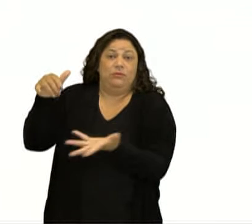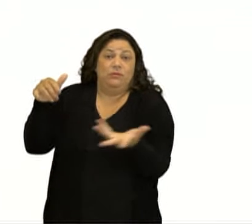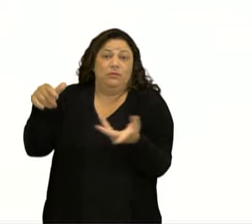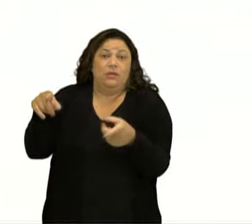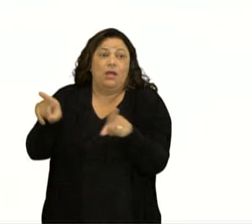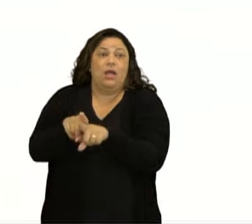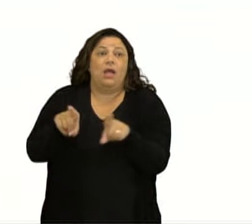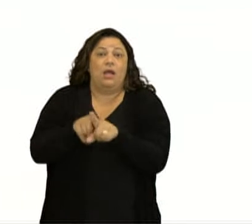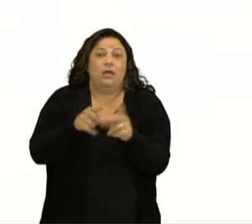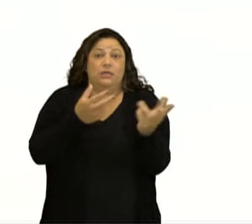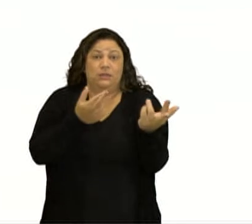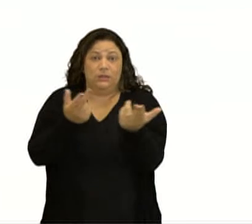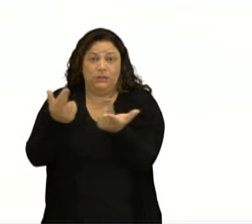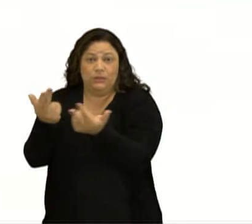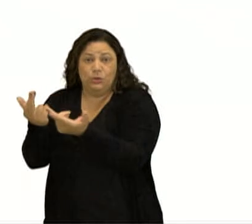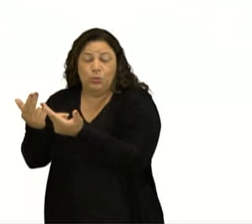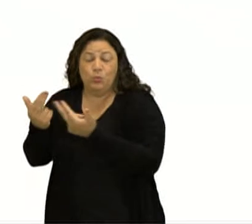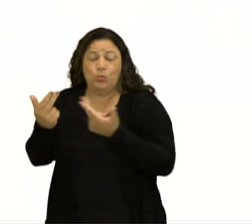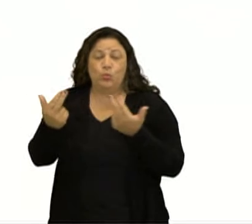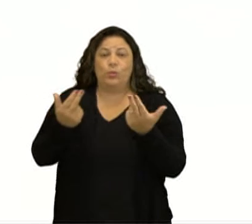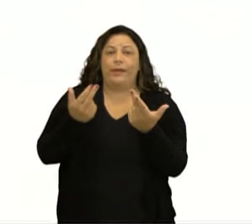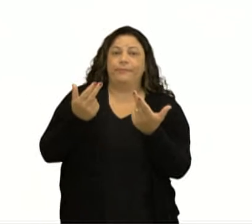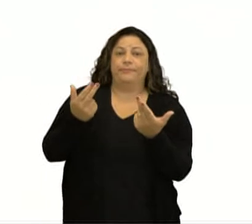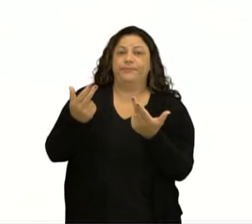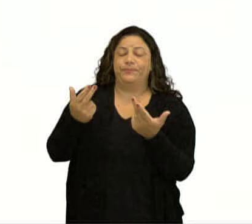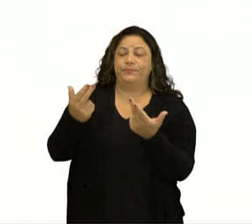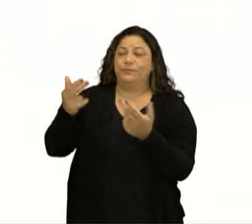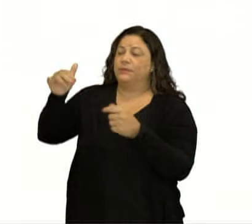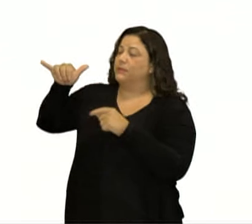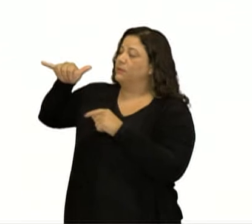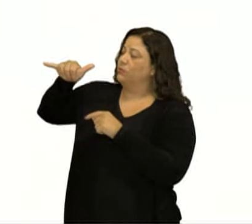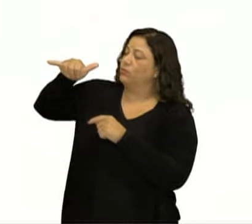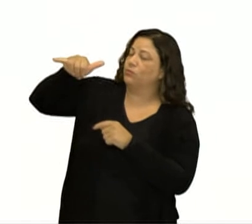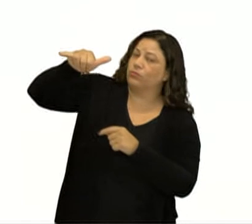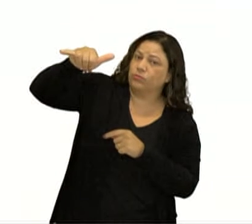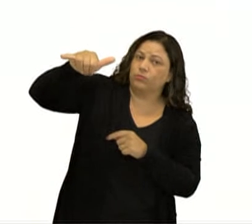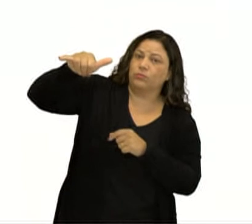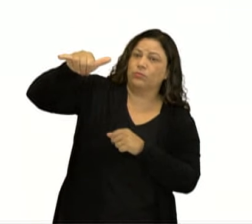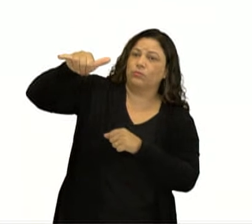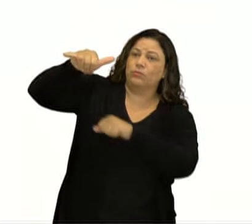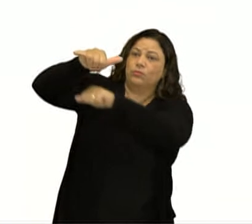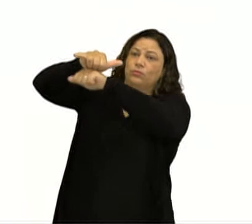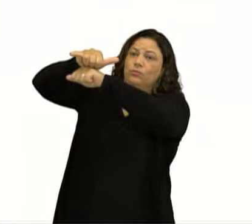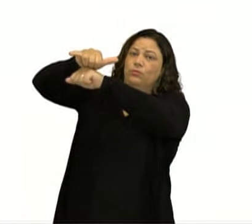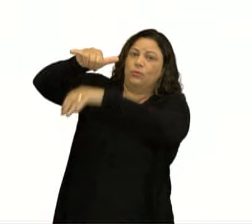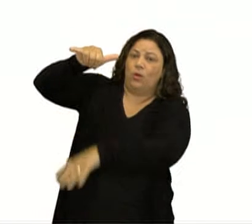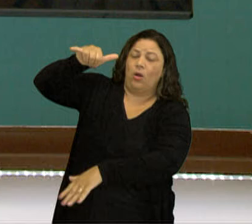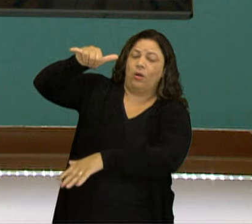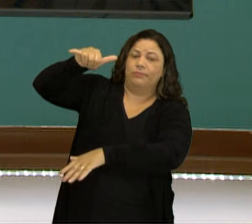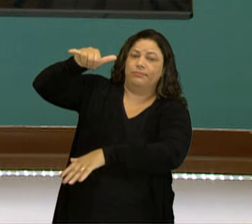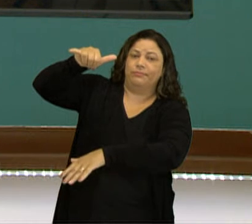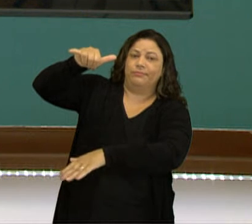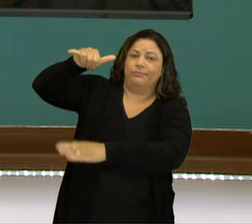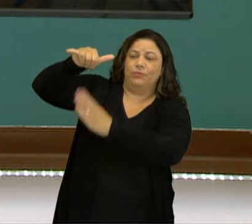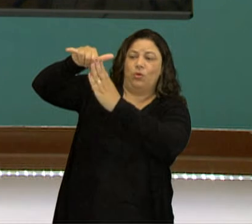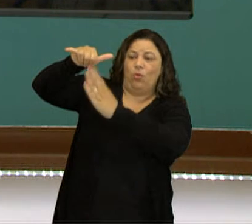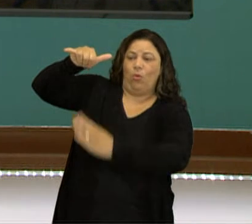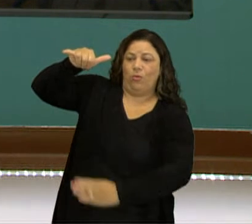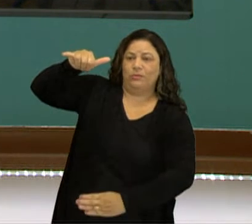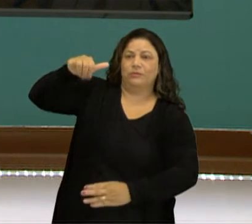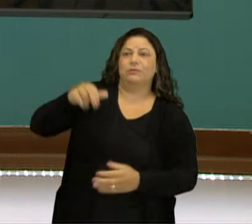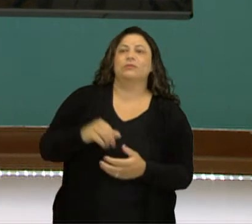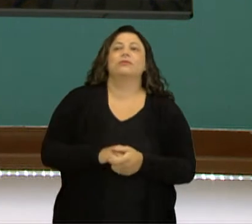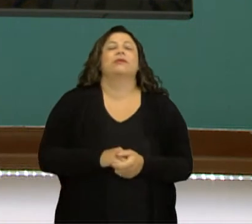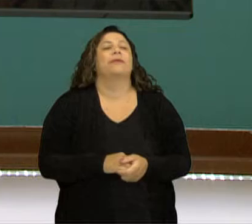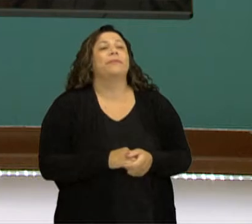existe o acompanhamento da velocidade do avião com a velocidade horizontal do projétil, certo? Ou